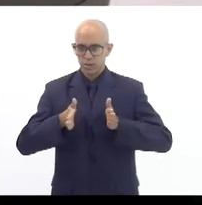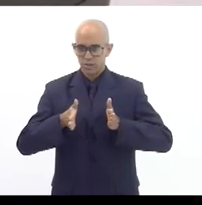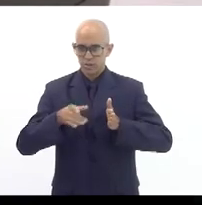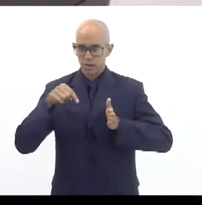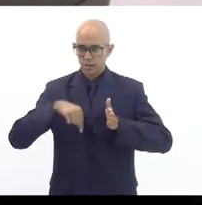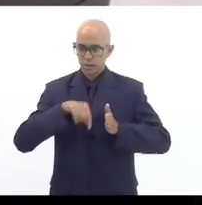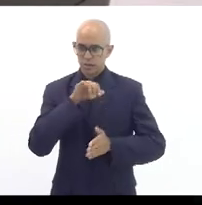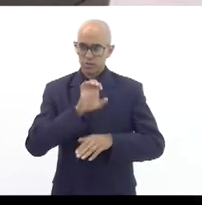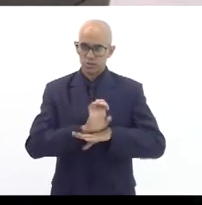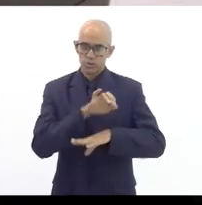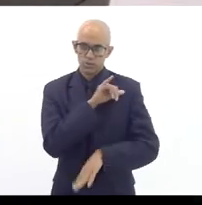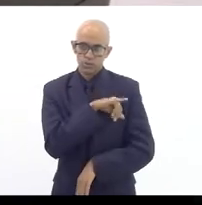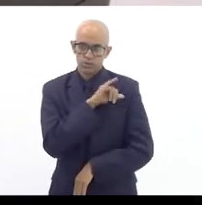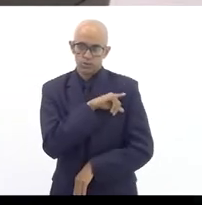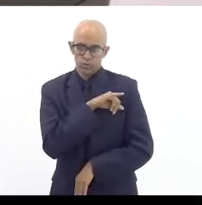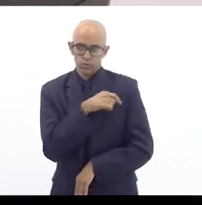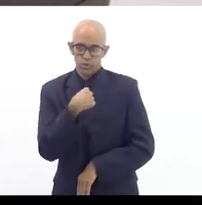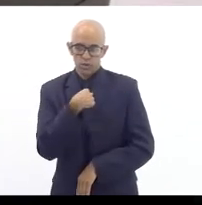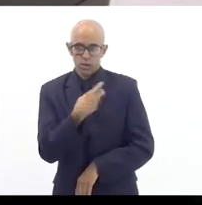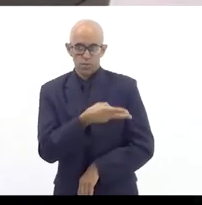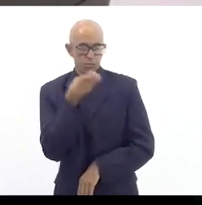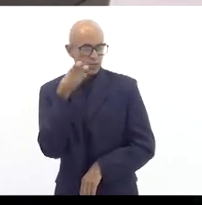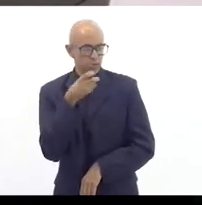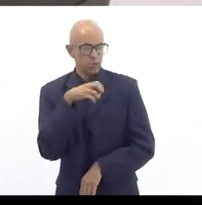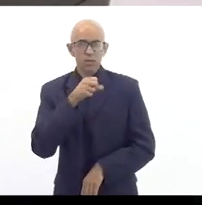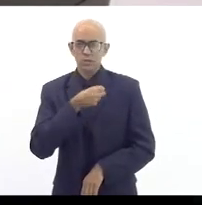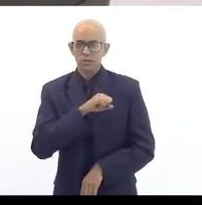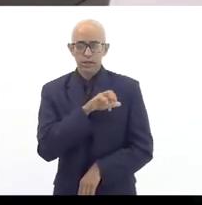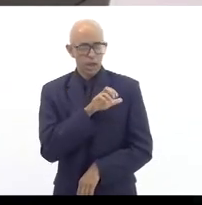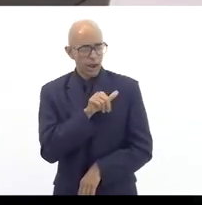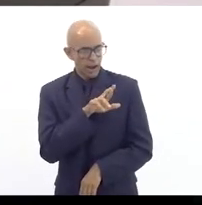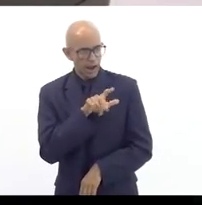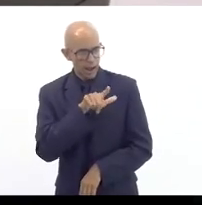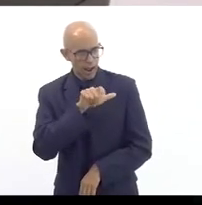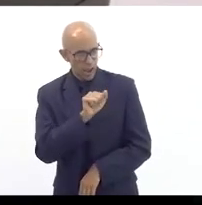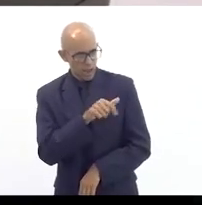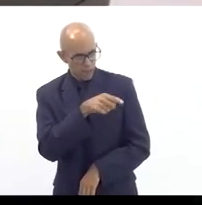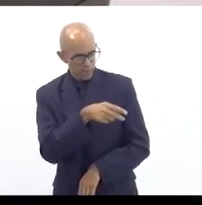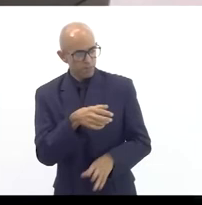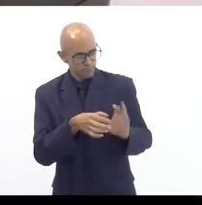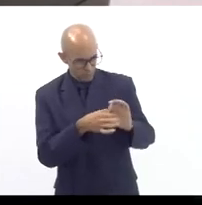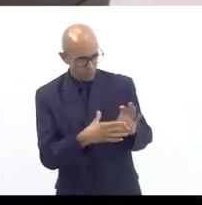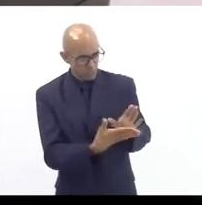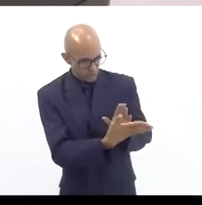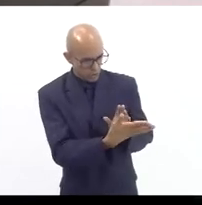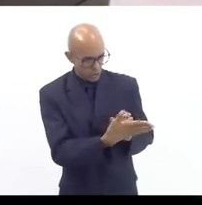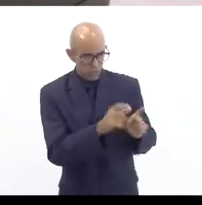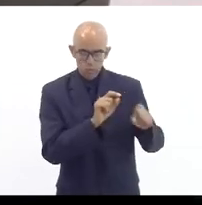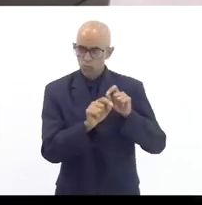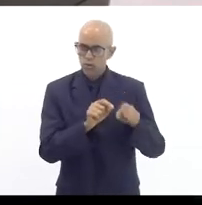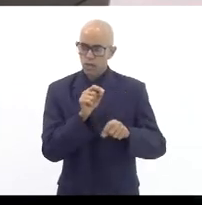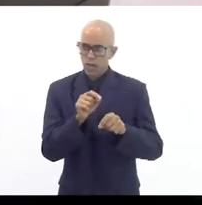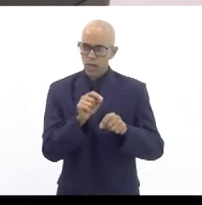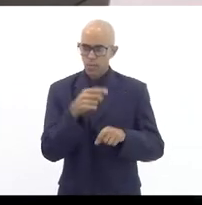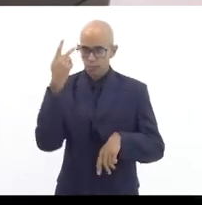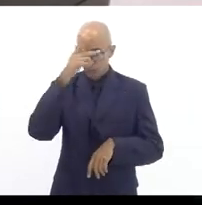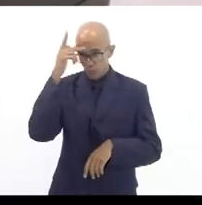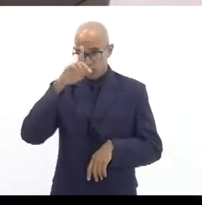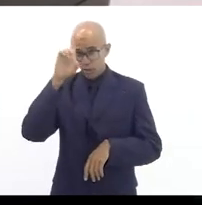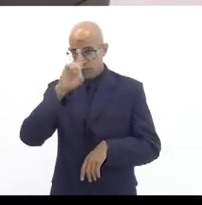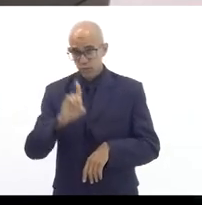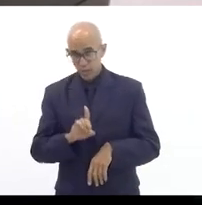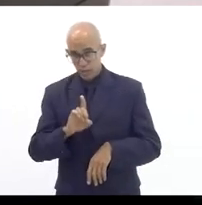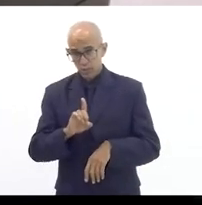chego à conclusão, se a companheira Carla me permite, que a pessoa com deficiência no modal de transporte